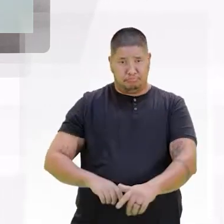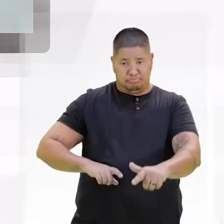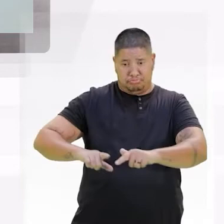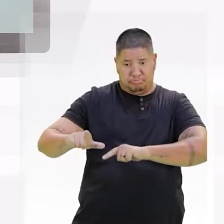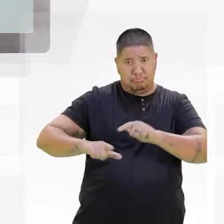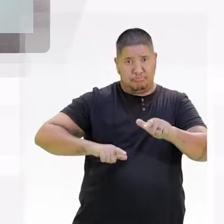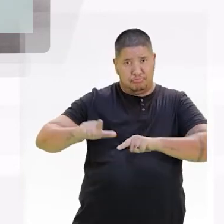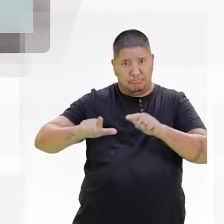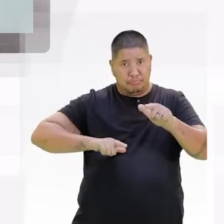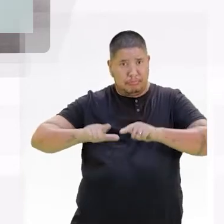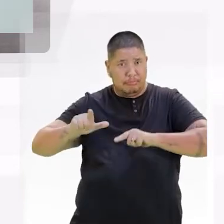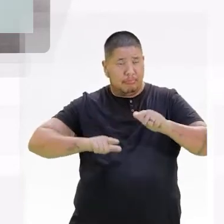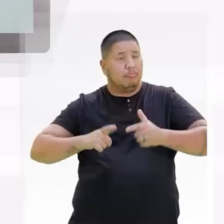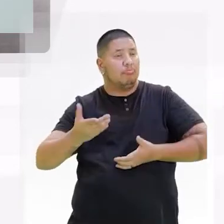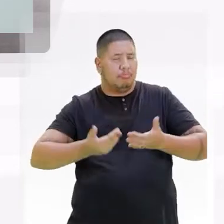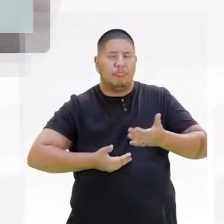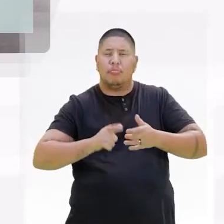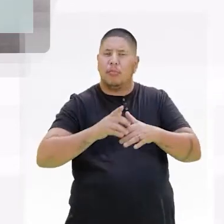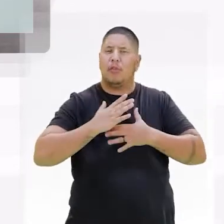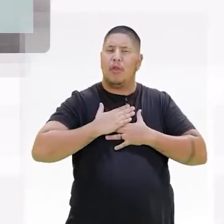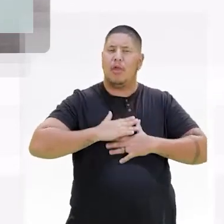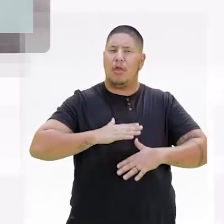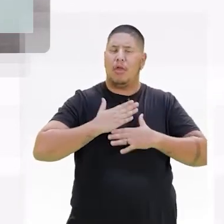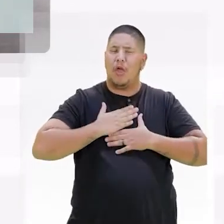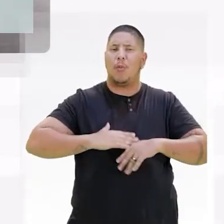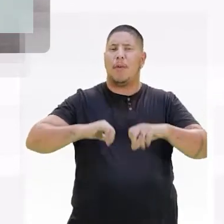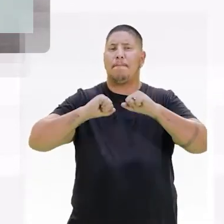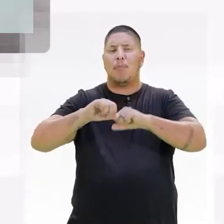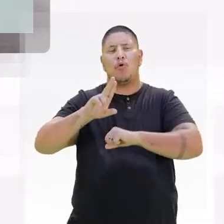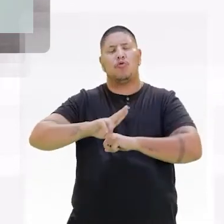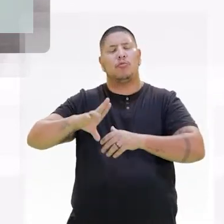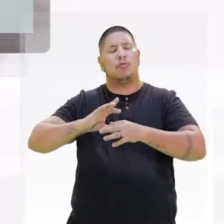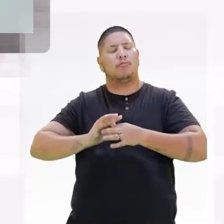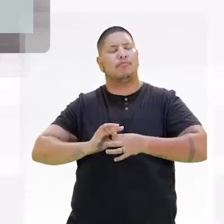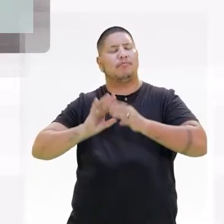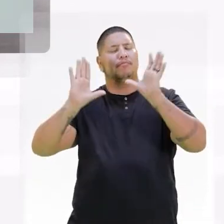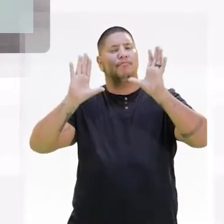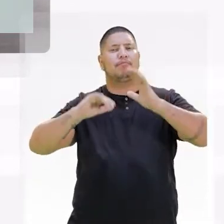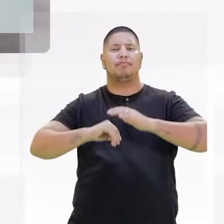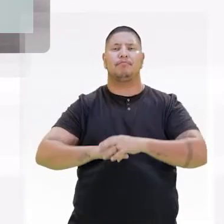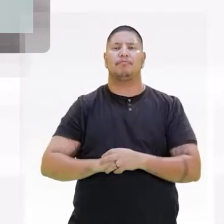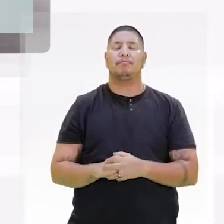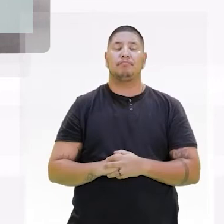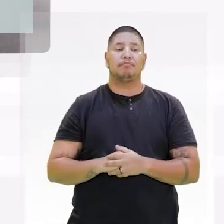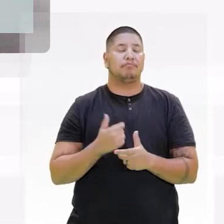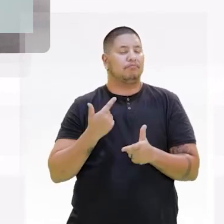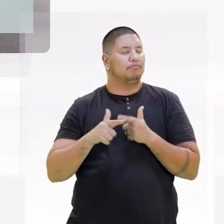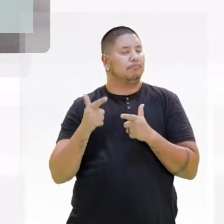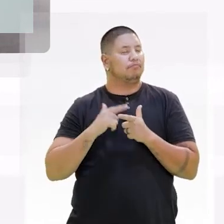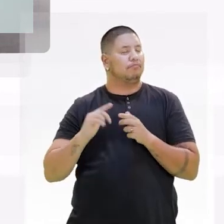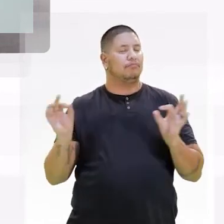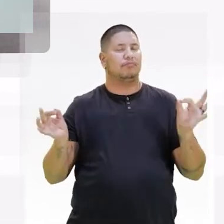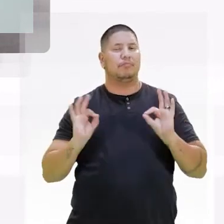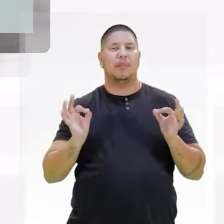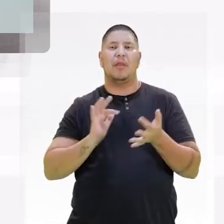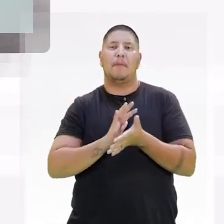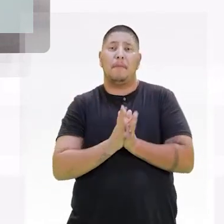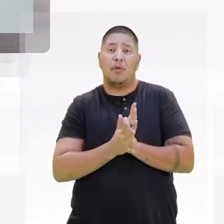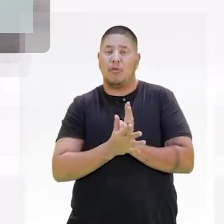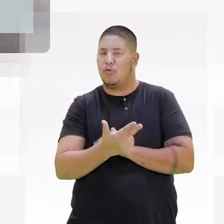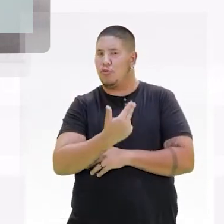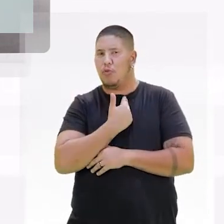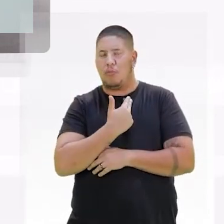trabalhador, trabalhadora, fiquem tranquilos. Podem usar a sua camiseta sem qualquer medo de sofrer qualquer tipo